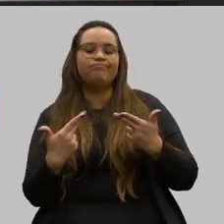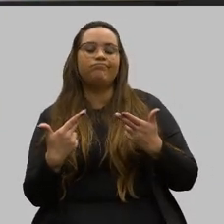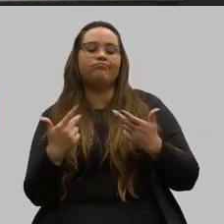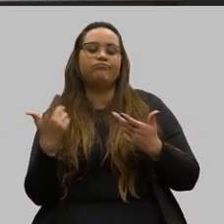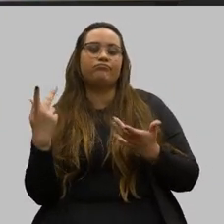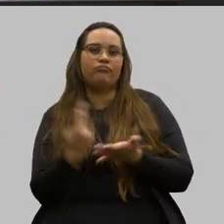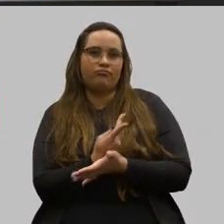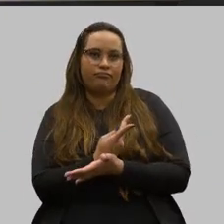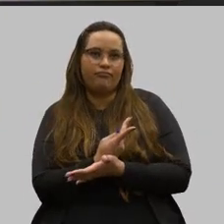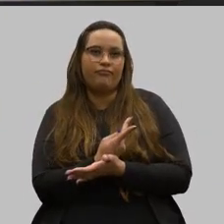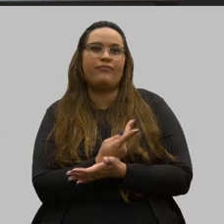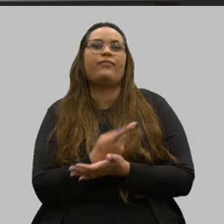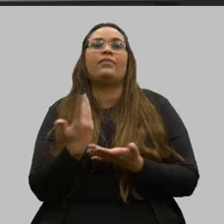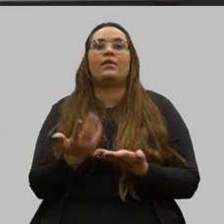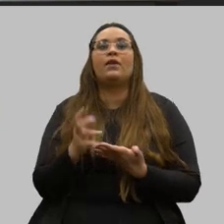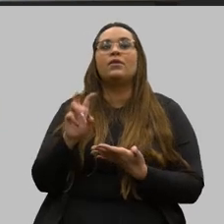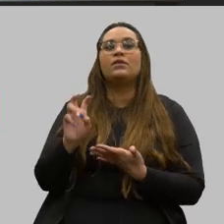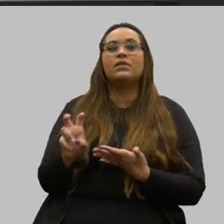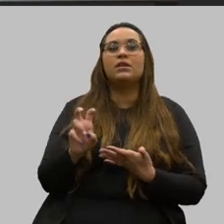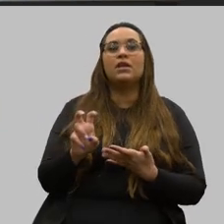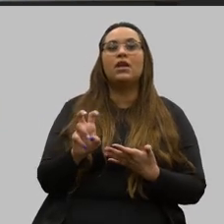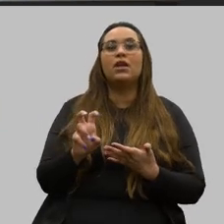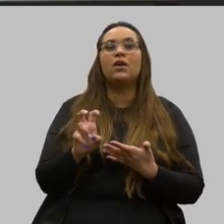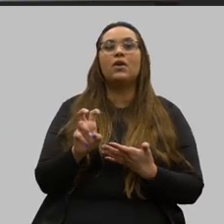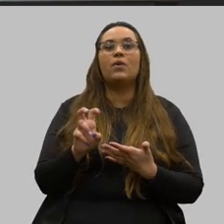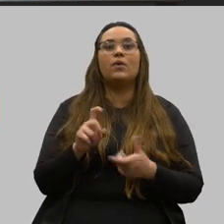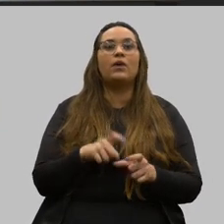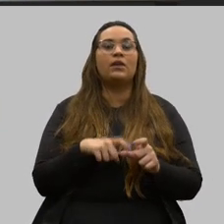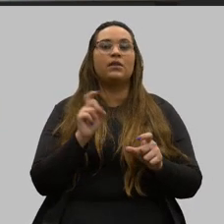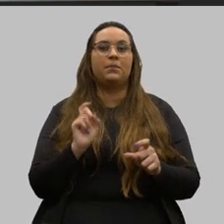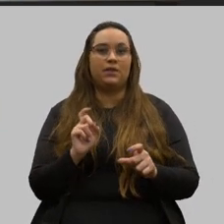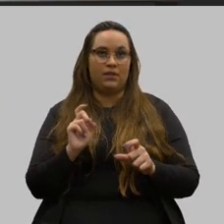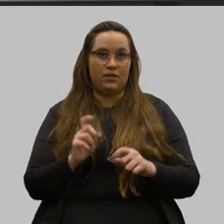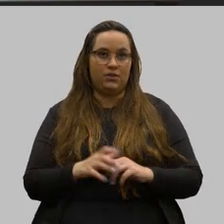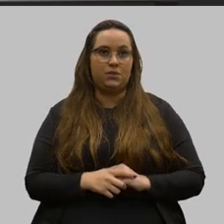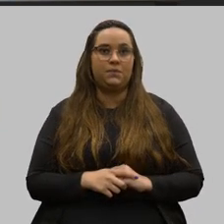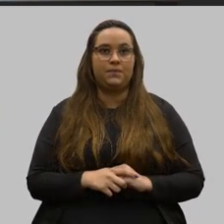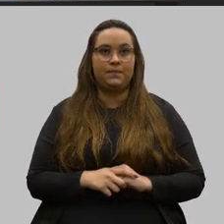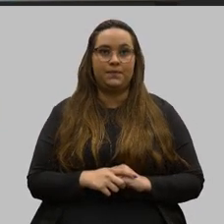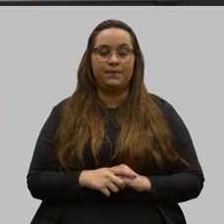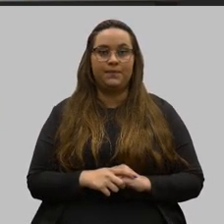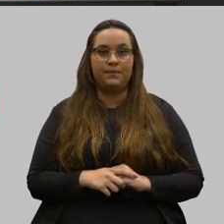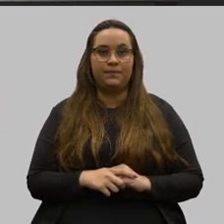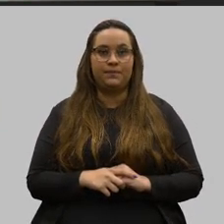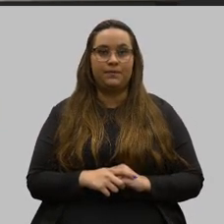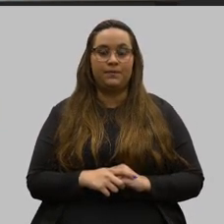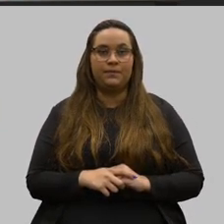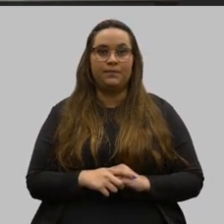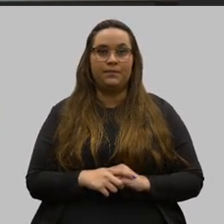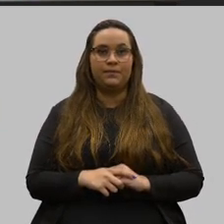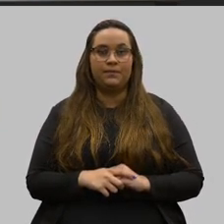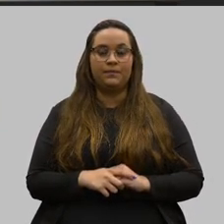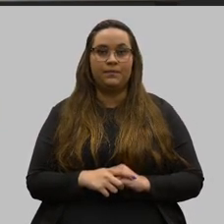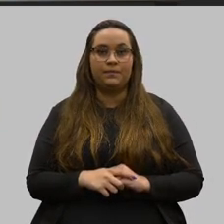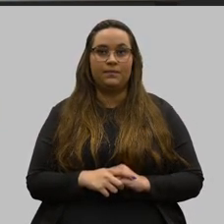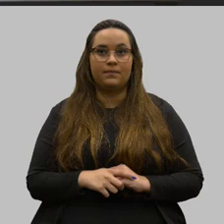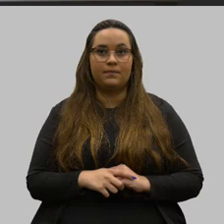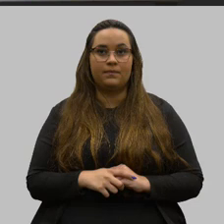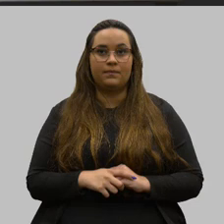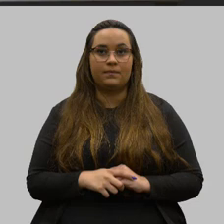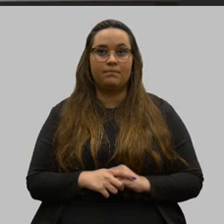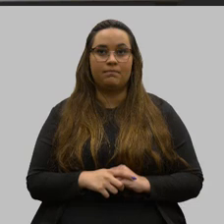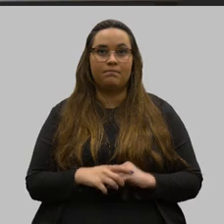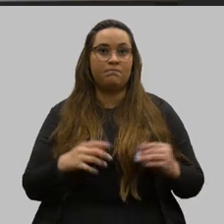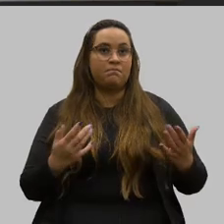Independentes Então essa é a nossa divisão em termos aí do Estado de uma forma geral o plano de